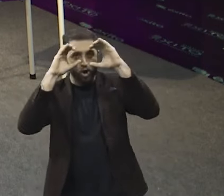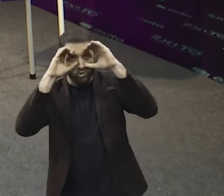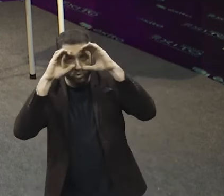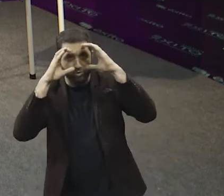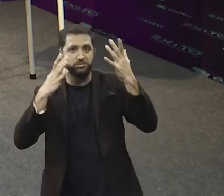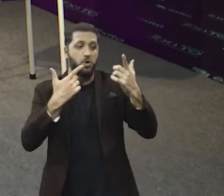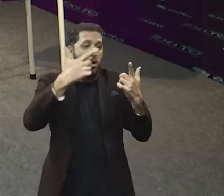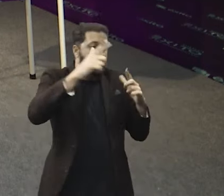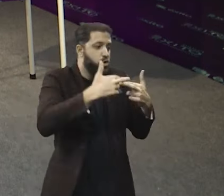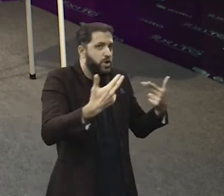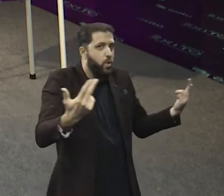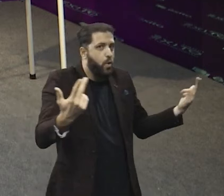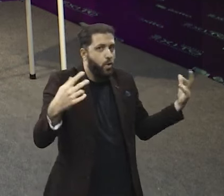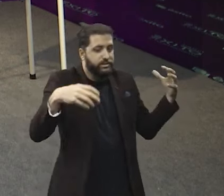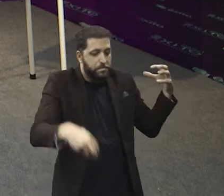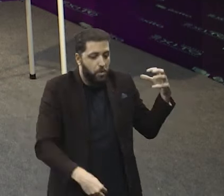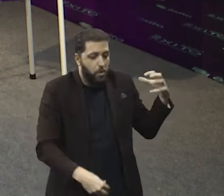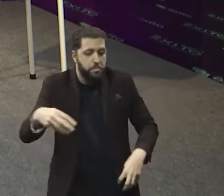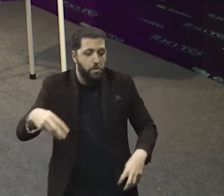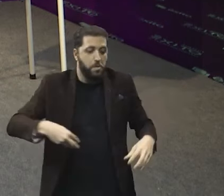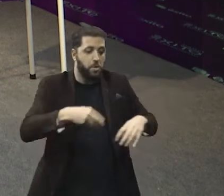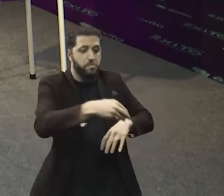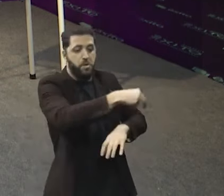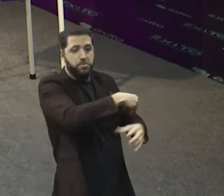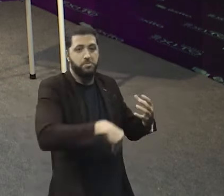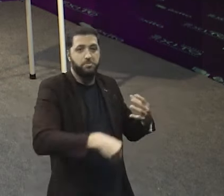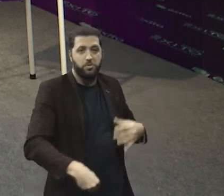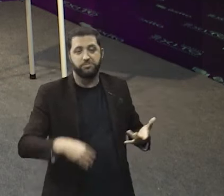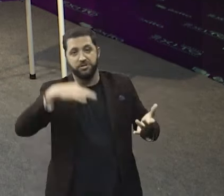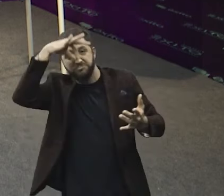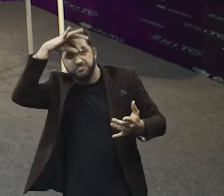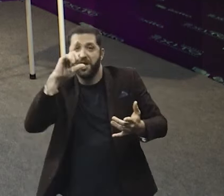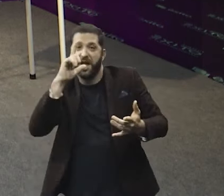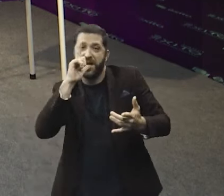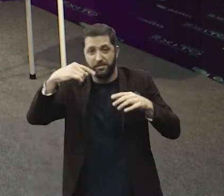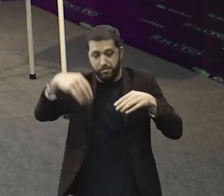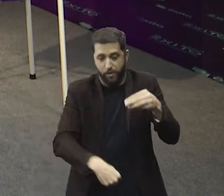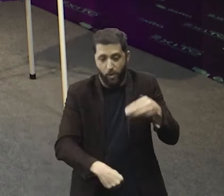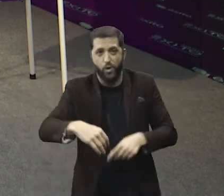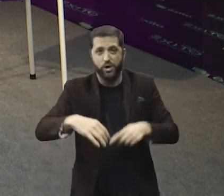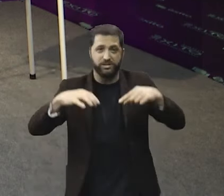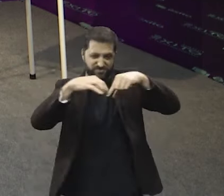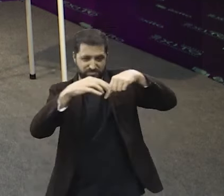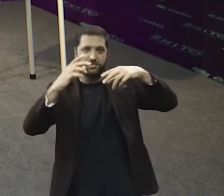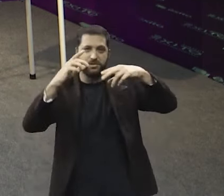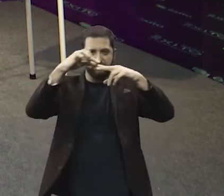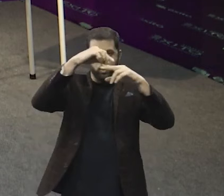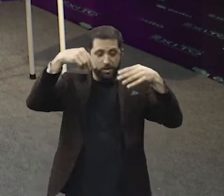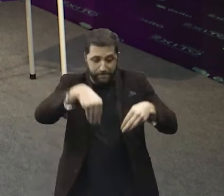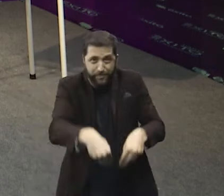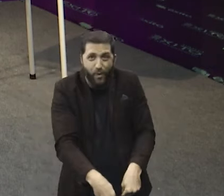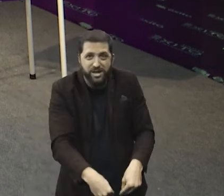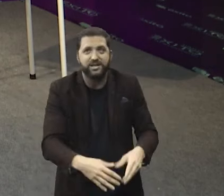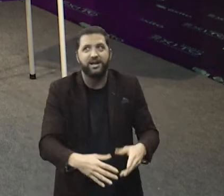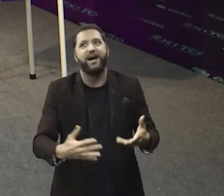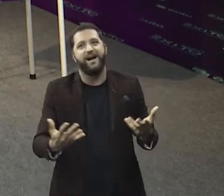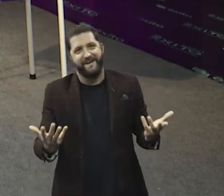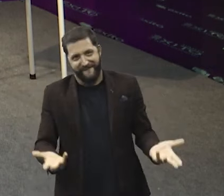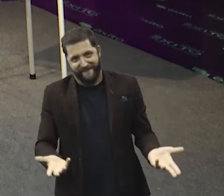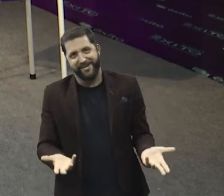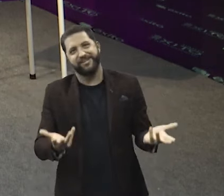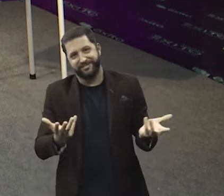equipamentos que vão ser colocados em áreas íntimas e você conforme Ali vai eh naquele espaço porque